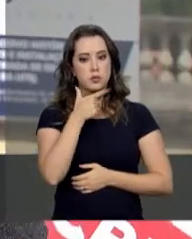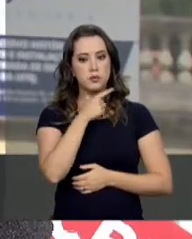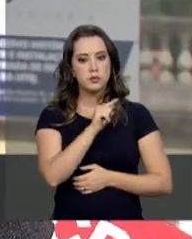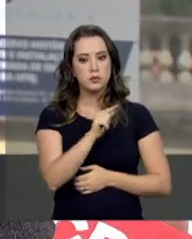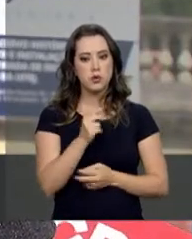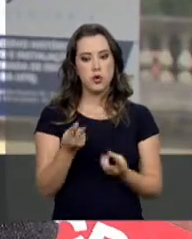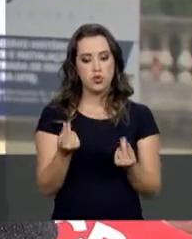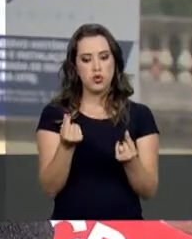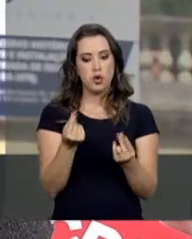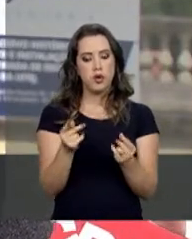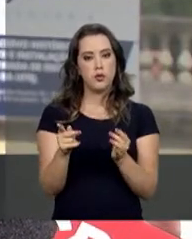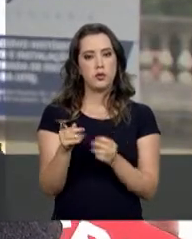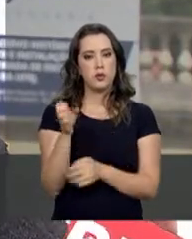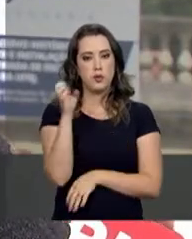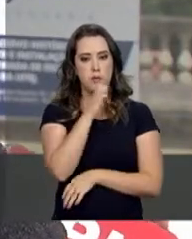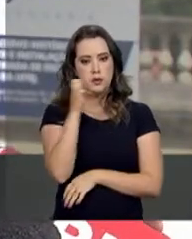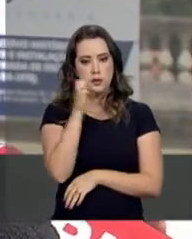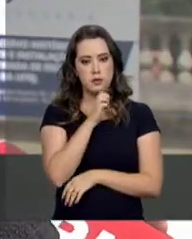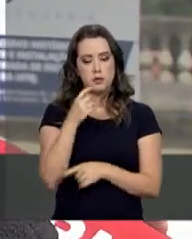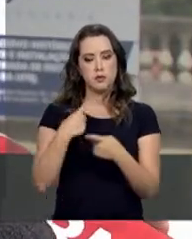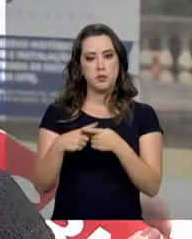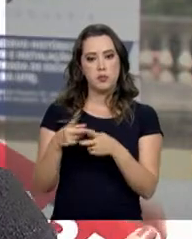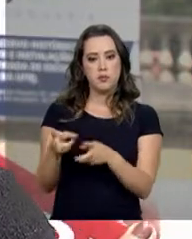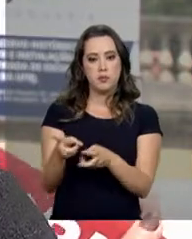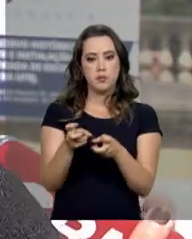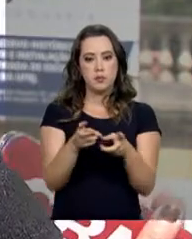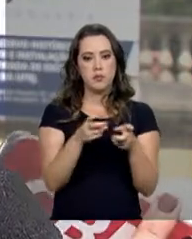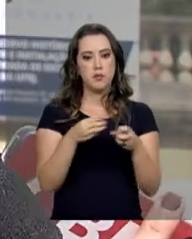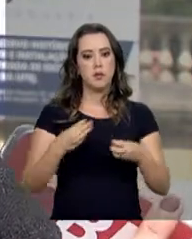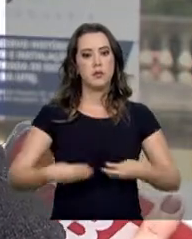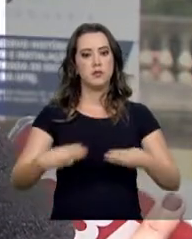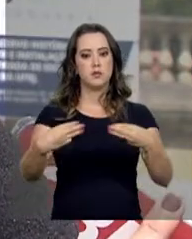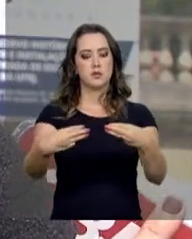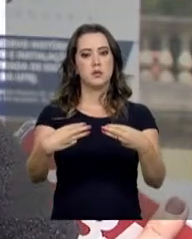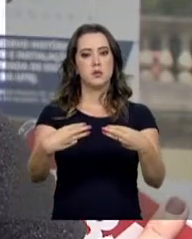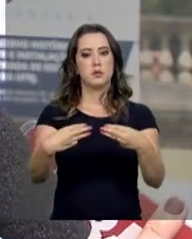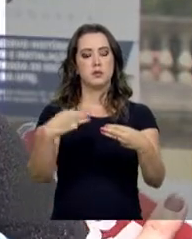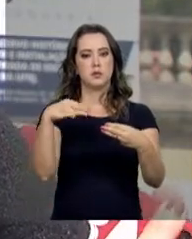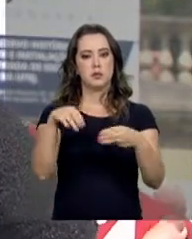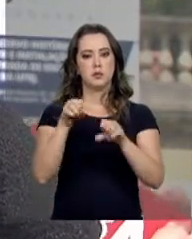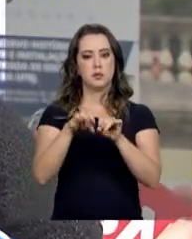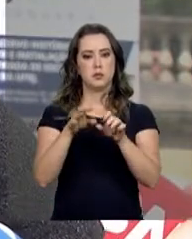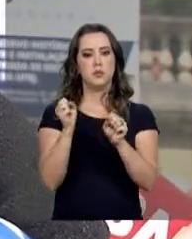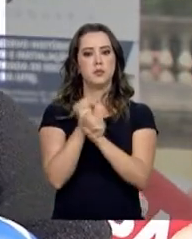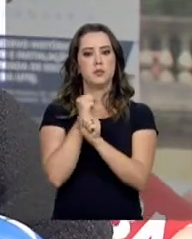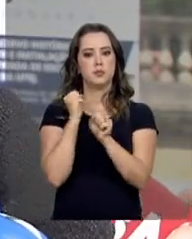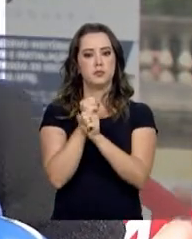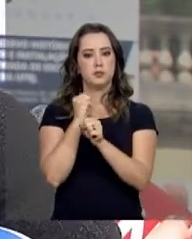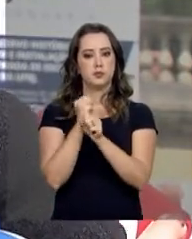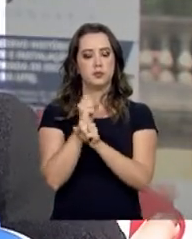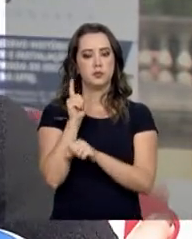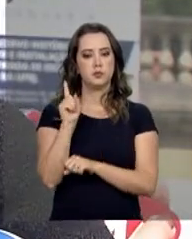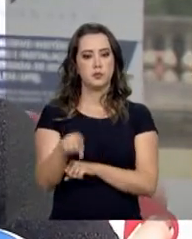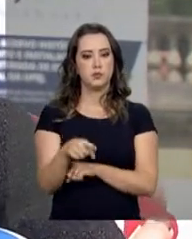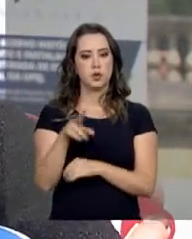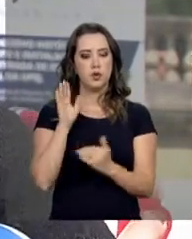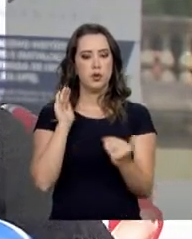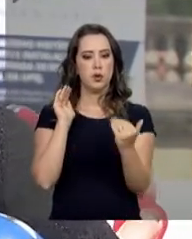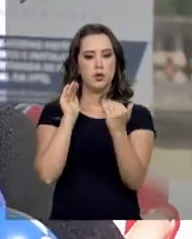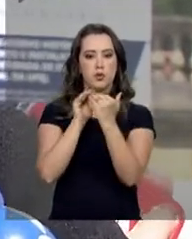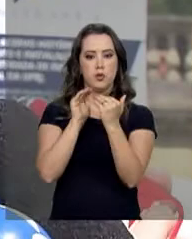verba emergencial graças à sensibilidade do mec para que a gente pudesse fazer obras que visam